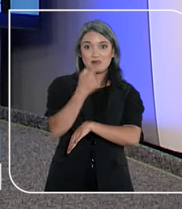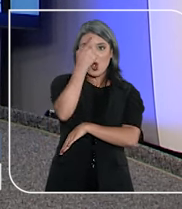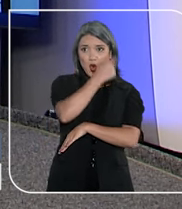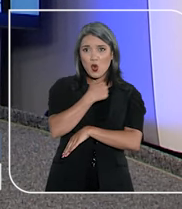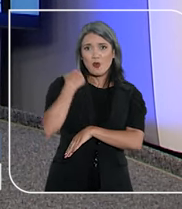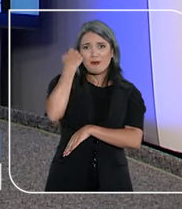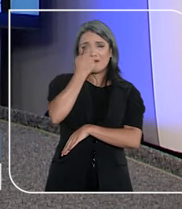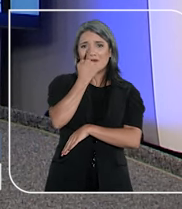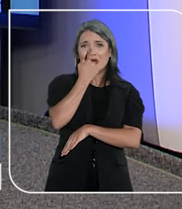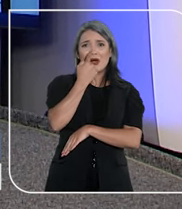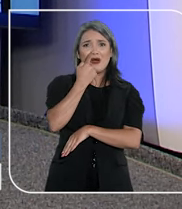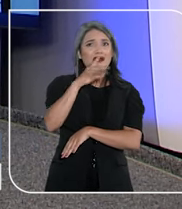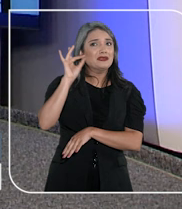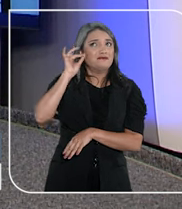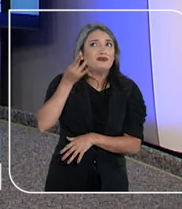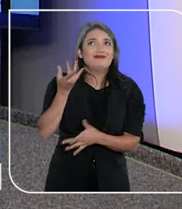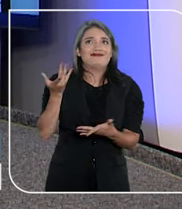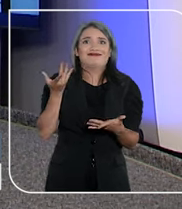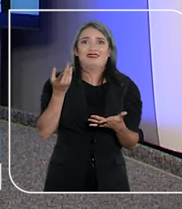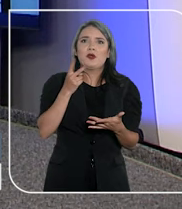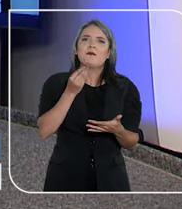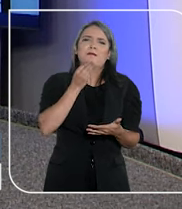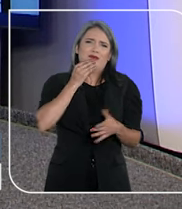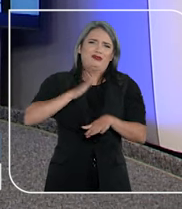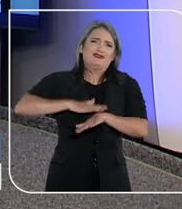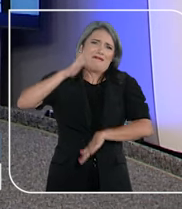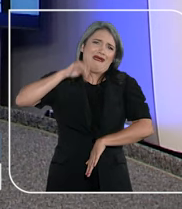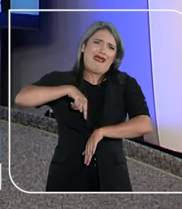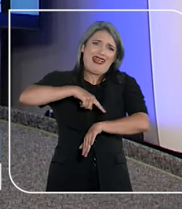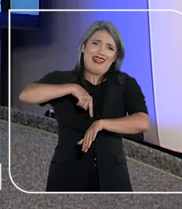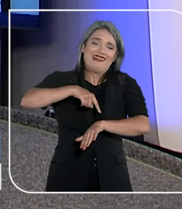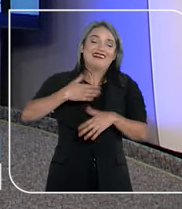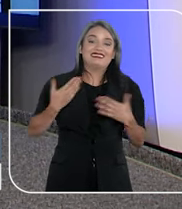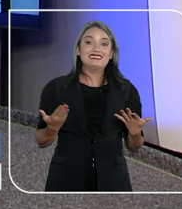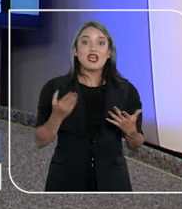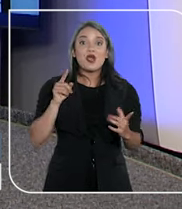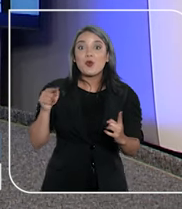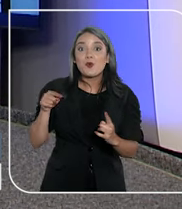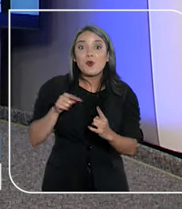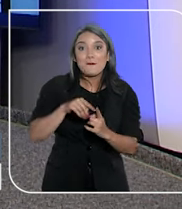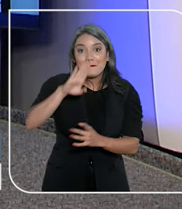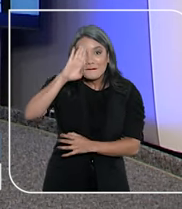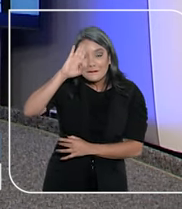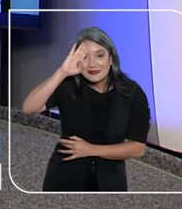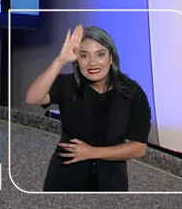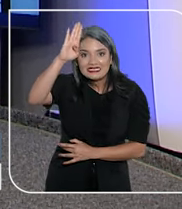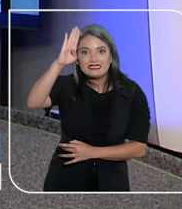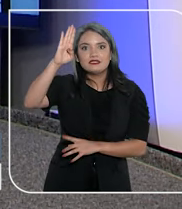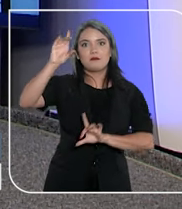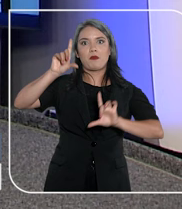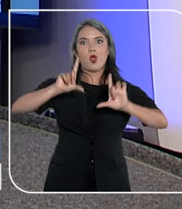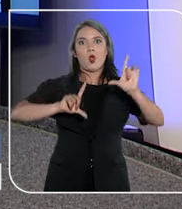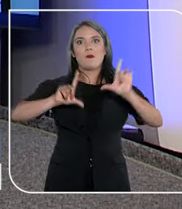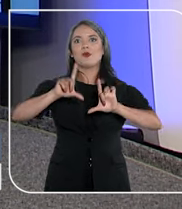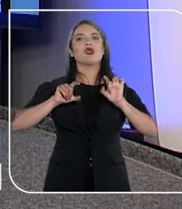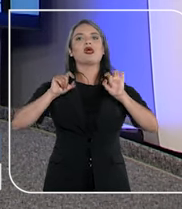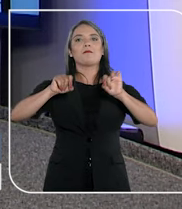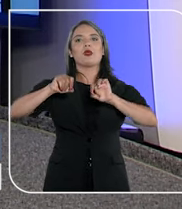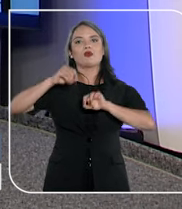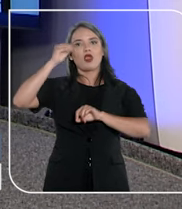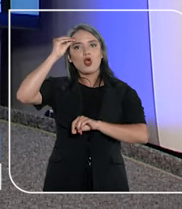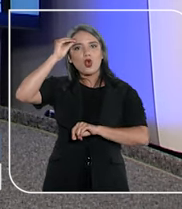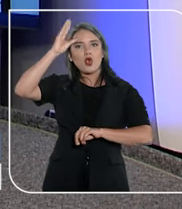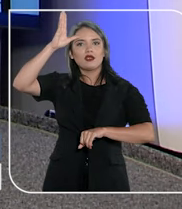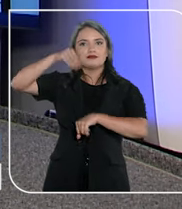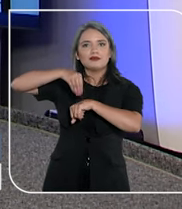pouco, a gente passaria aqui um dia inteiro. E o principal objetivo, ou se não um dos principais objetivos do Entender Direito, é levar conhecimento às